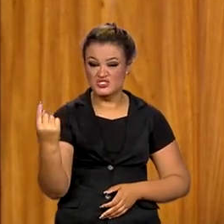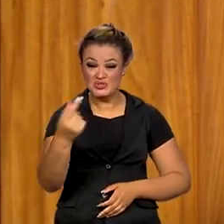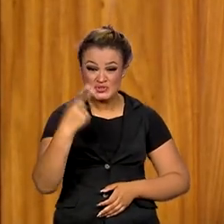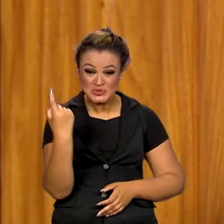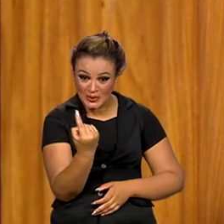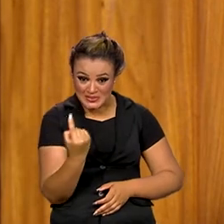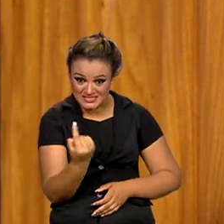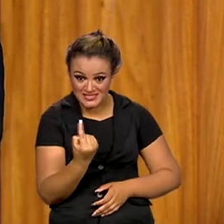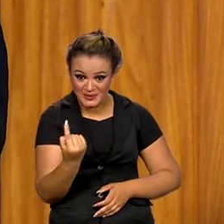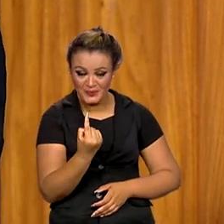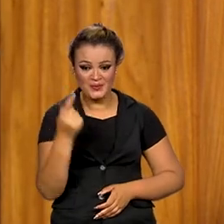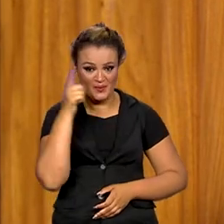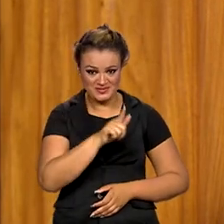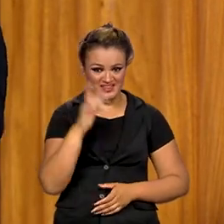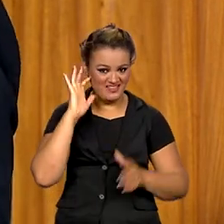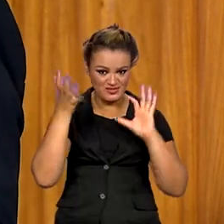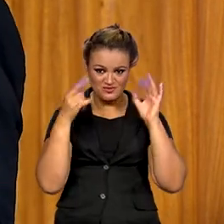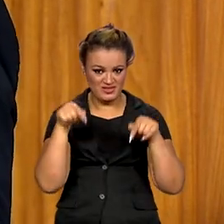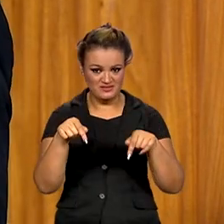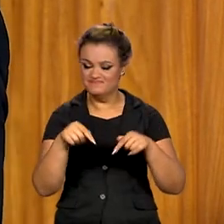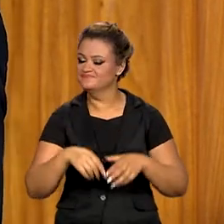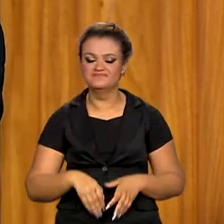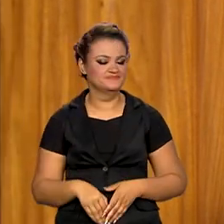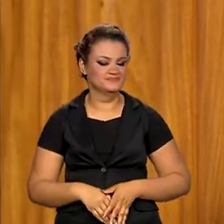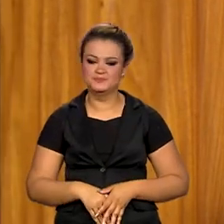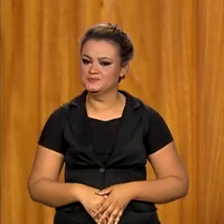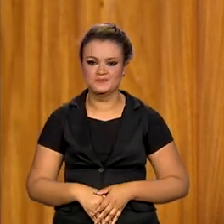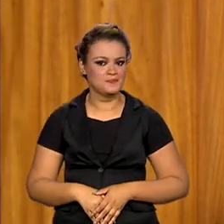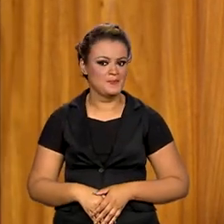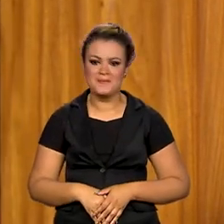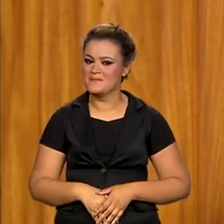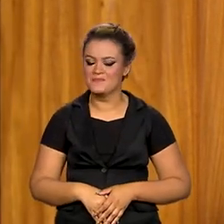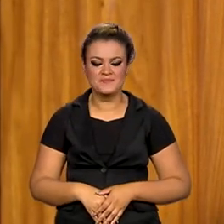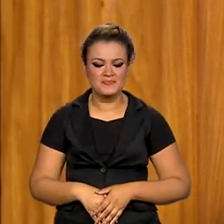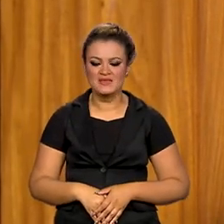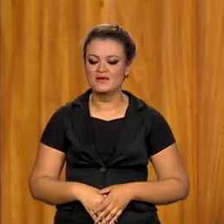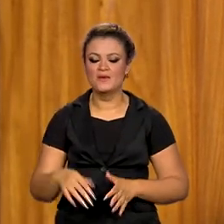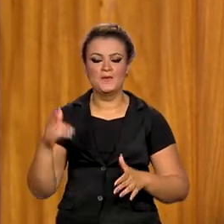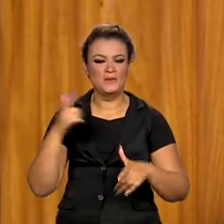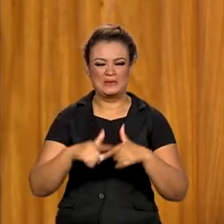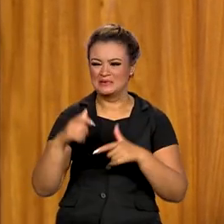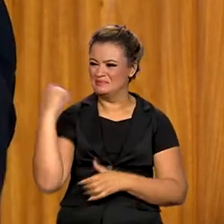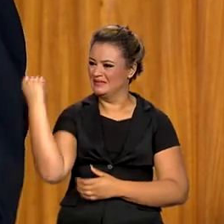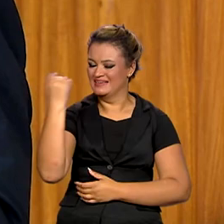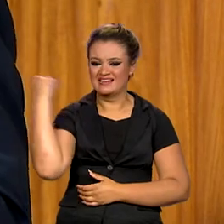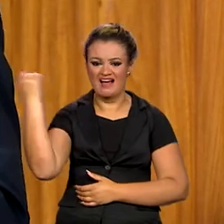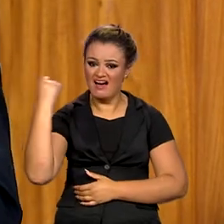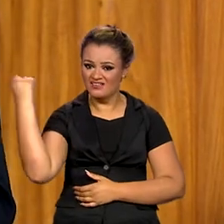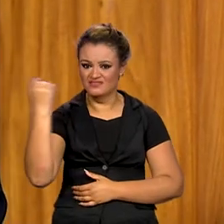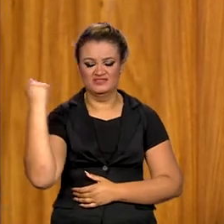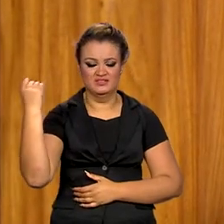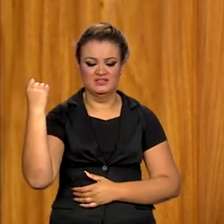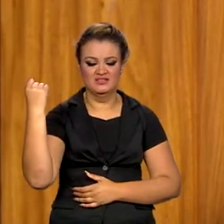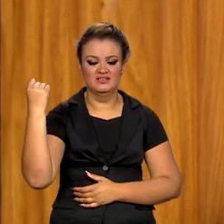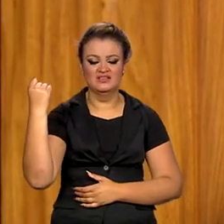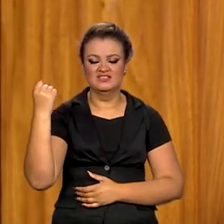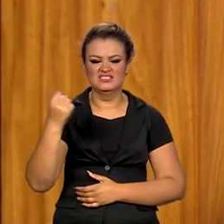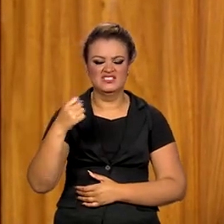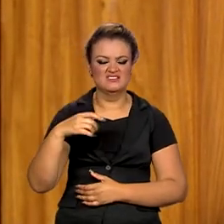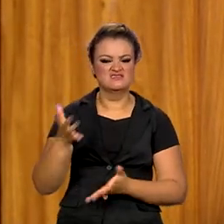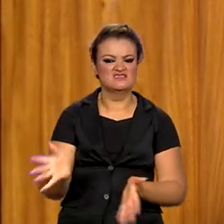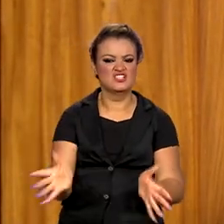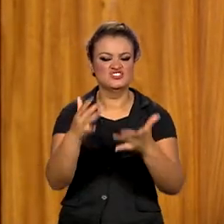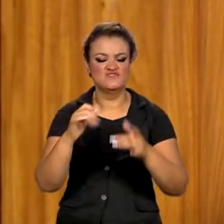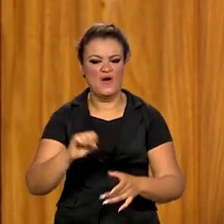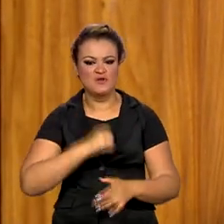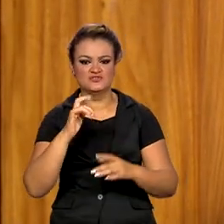sozinhos, sozinhas, conseguiremos combater o fluxo terrível dos discursos de